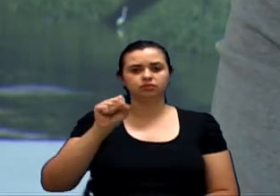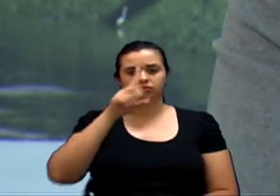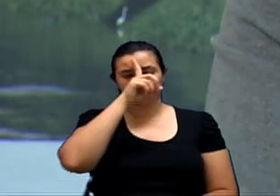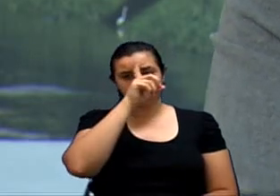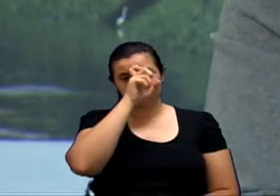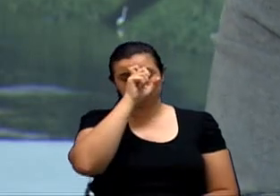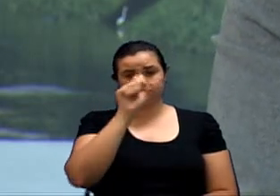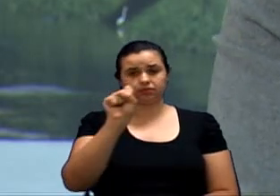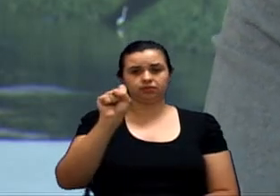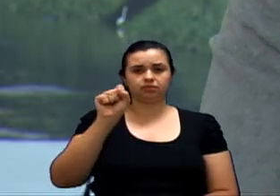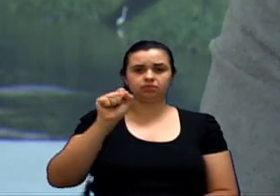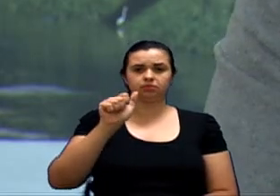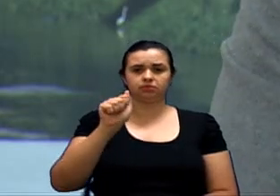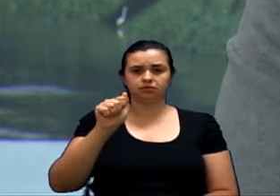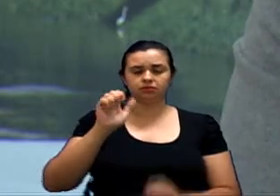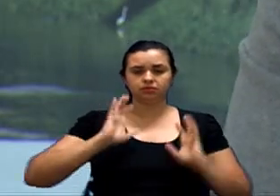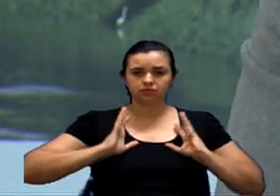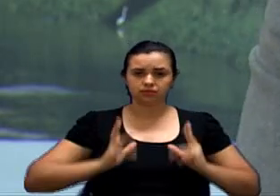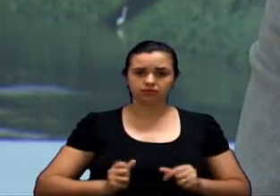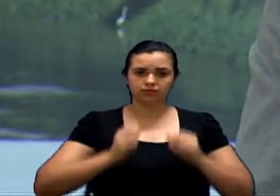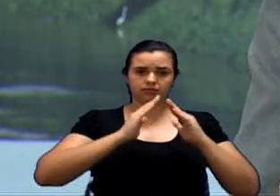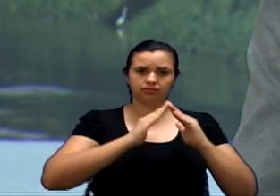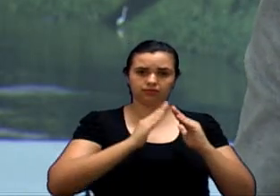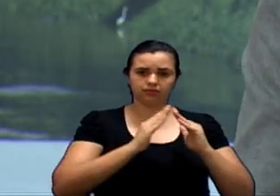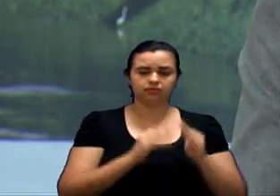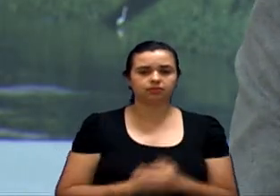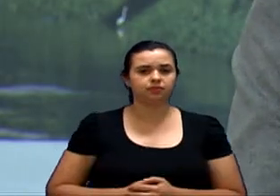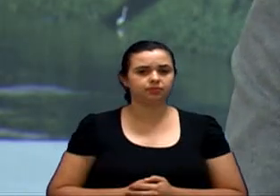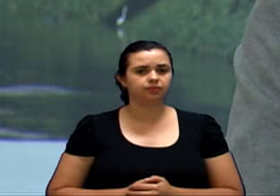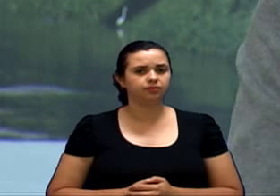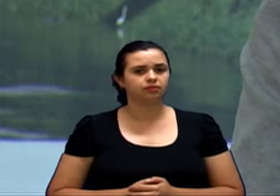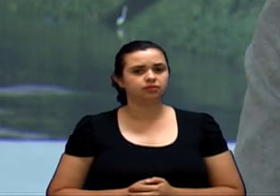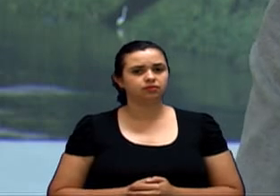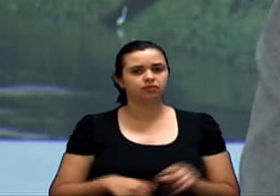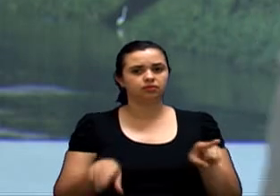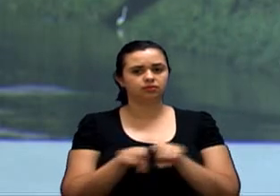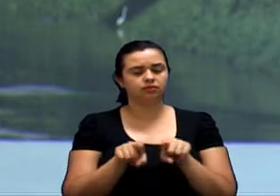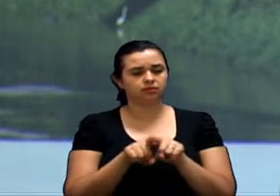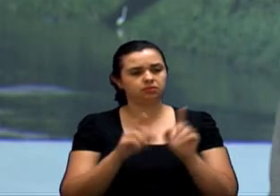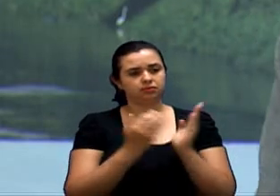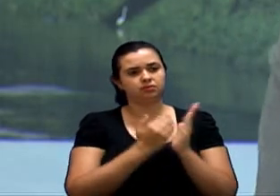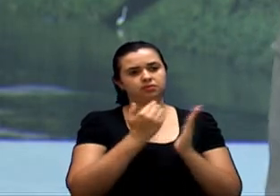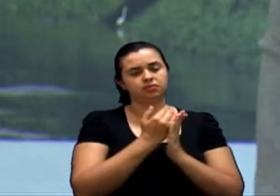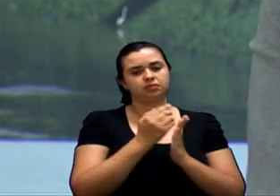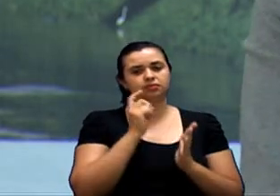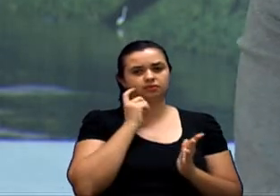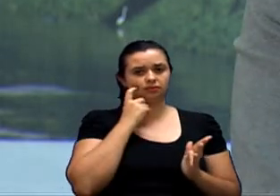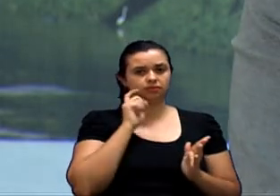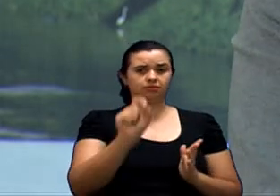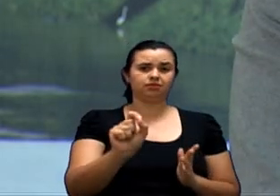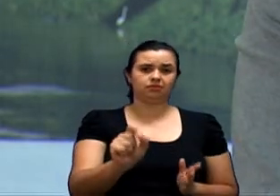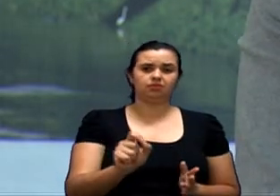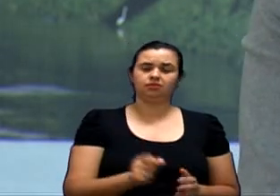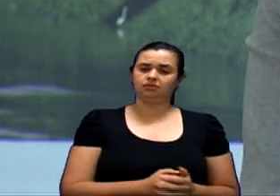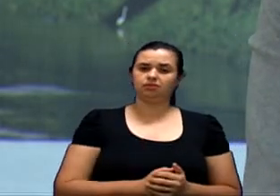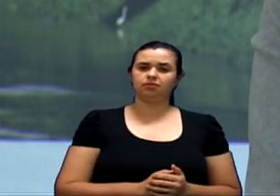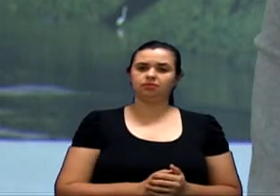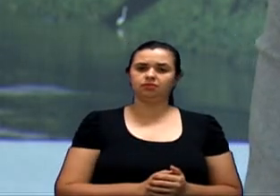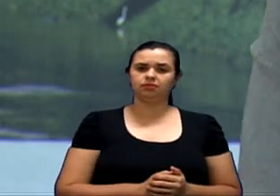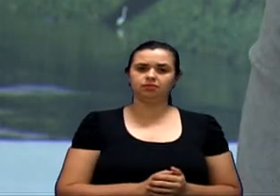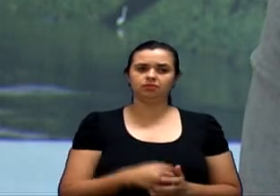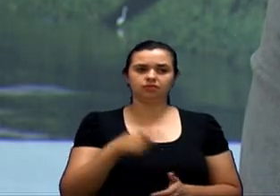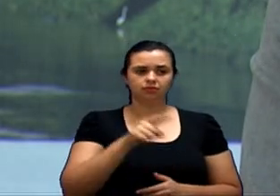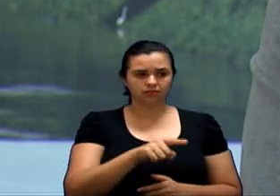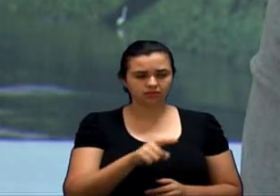sério, correto. E mais do que tudo isso, vereador Caio, lá existe uma humanização muito grande, né?